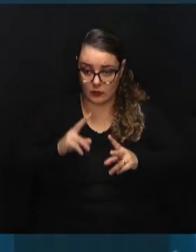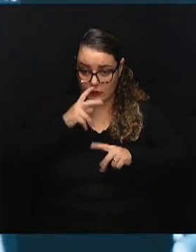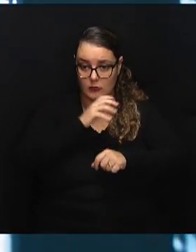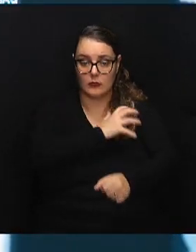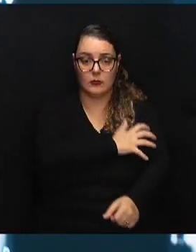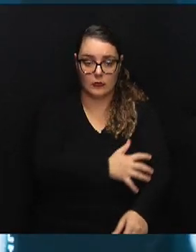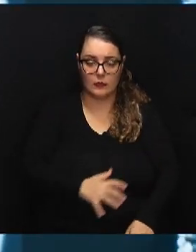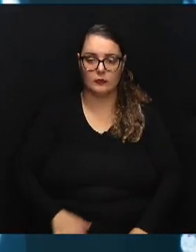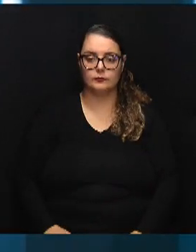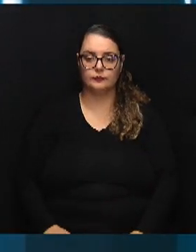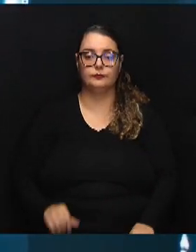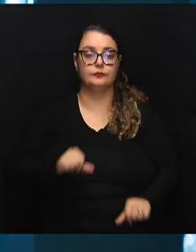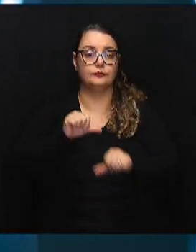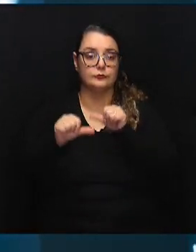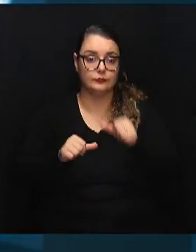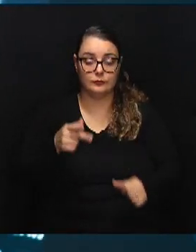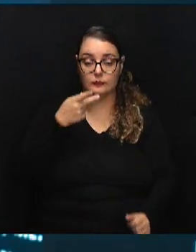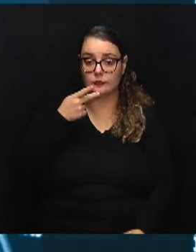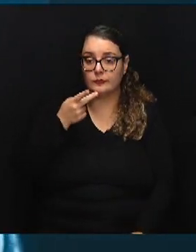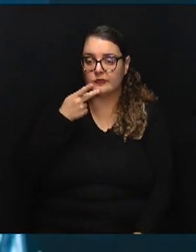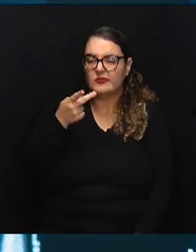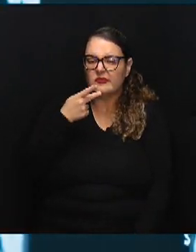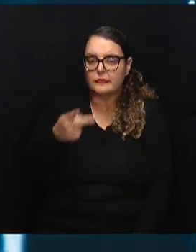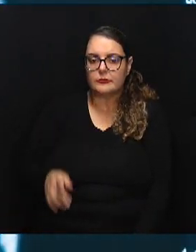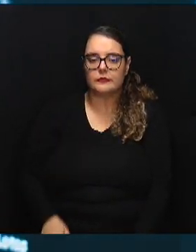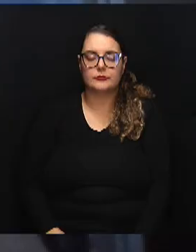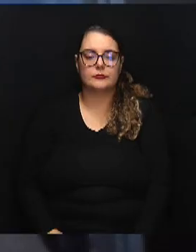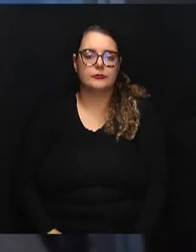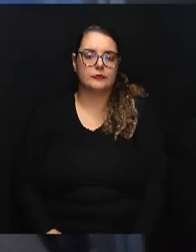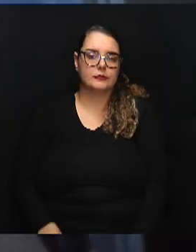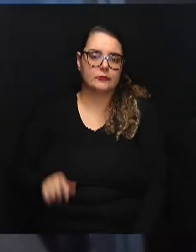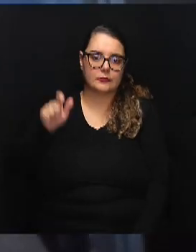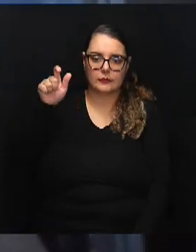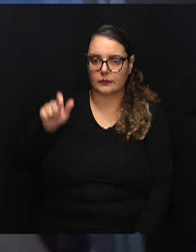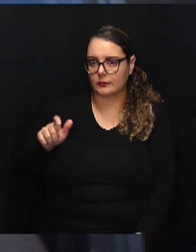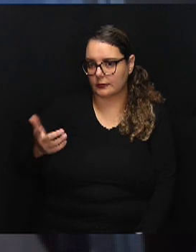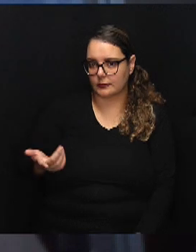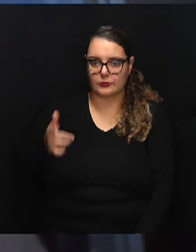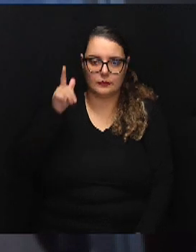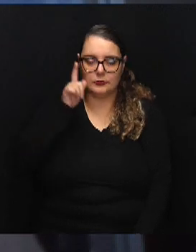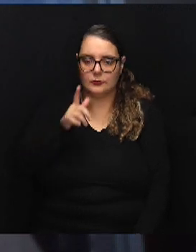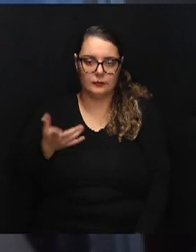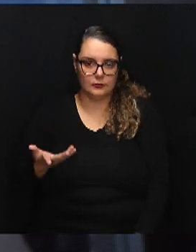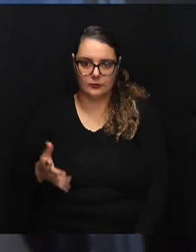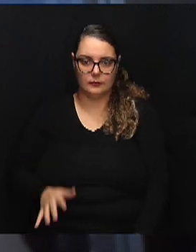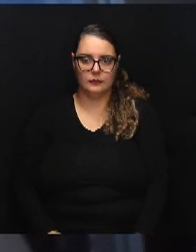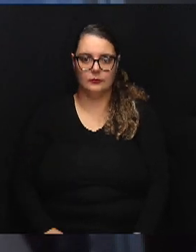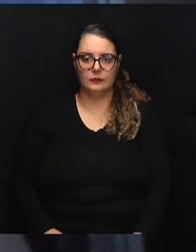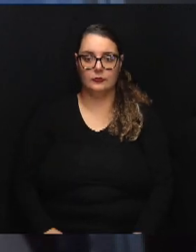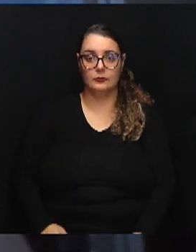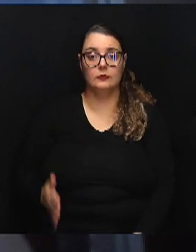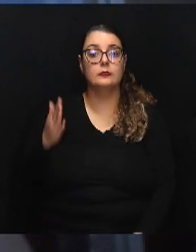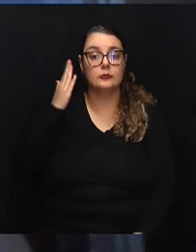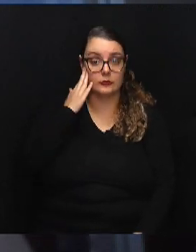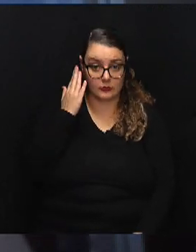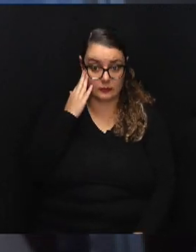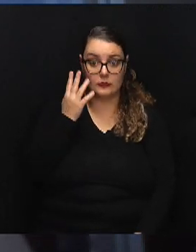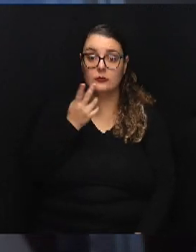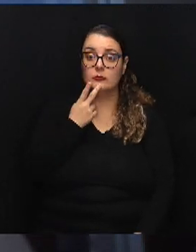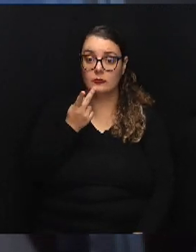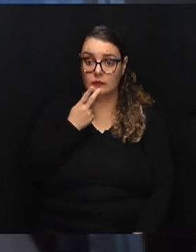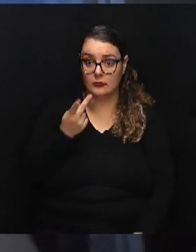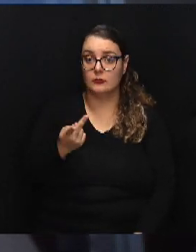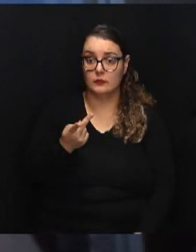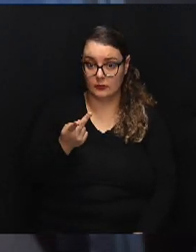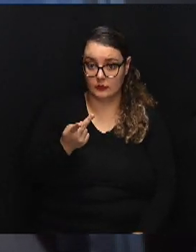muscular. Alterações na fala, então a pessoa, por vezes, não consegue, ela está entendendo o que está sendo falado para ela,